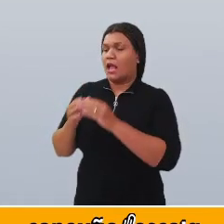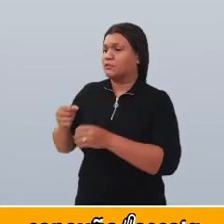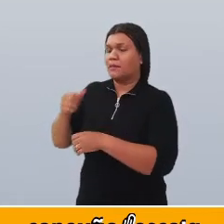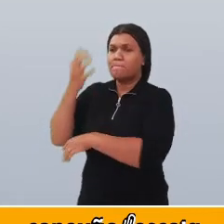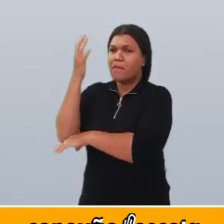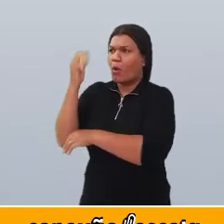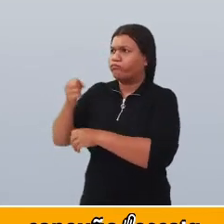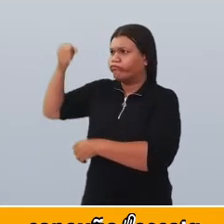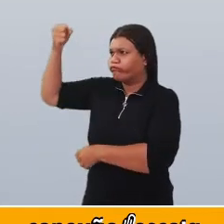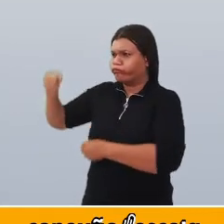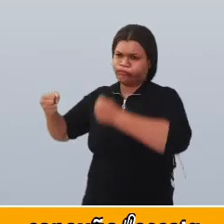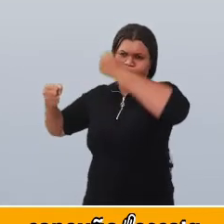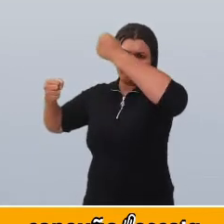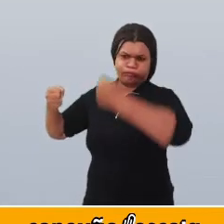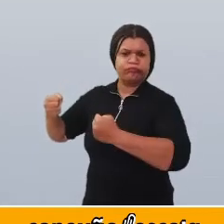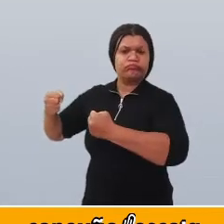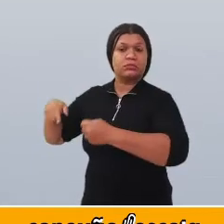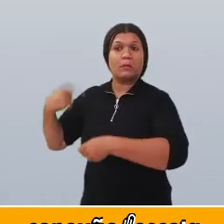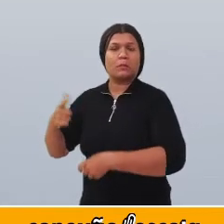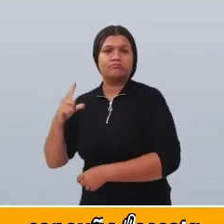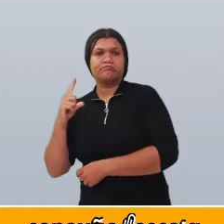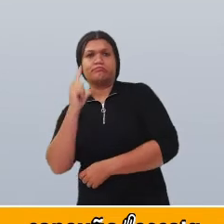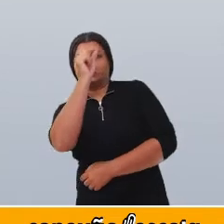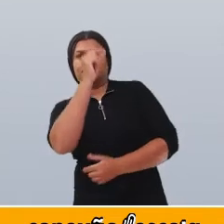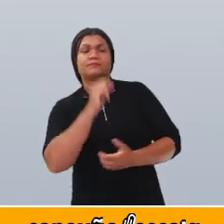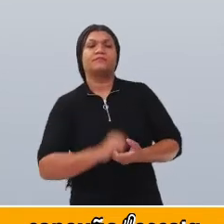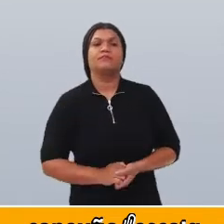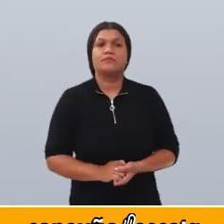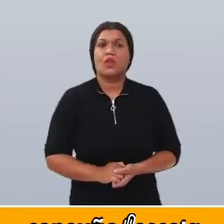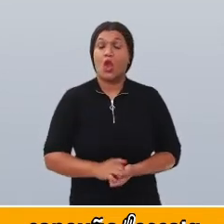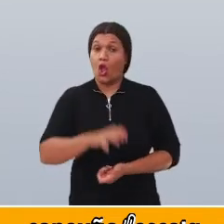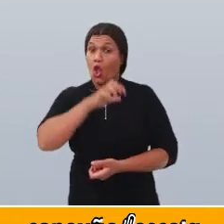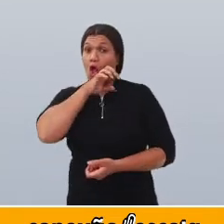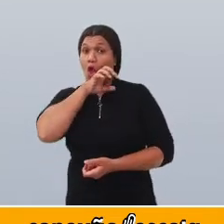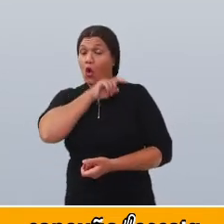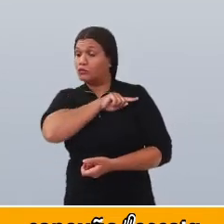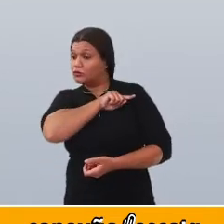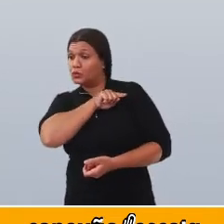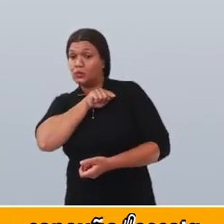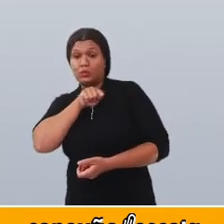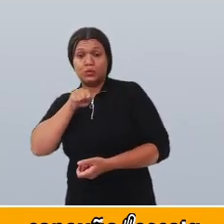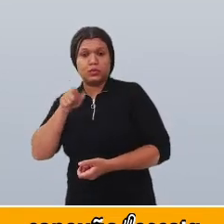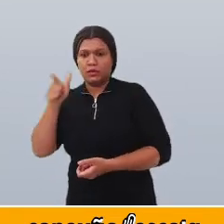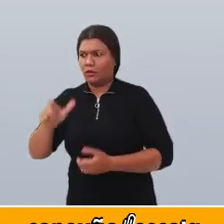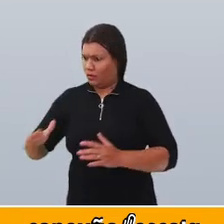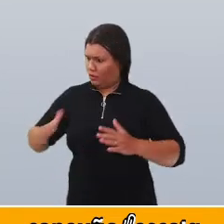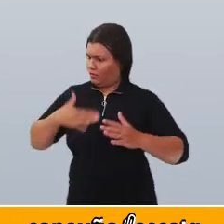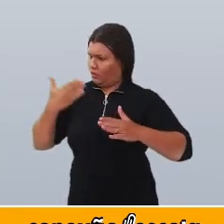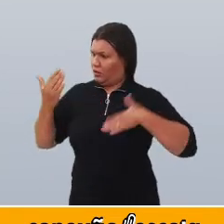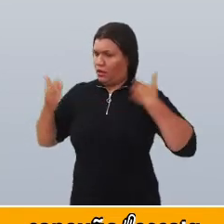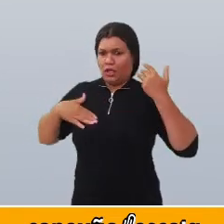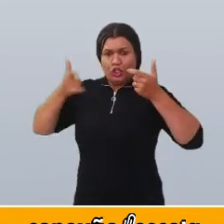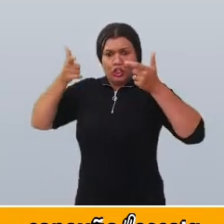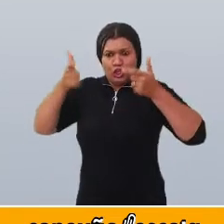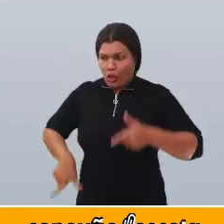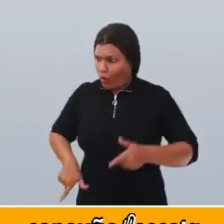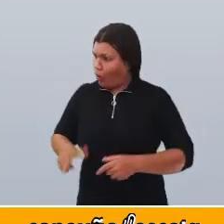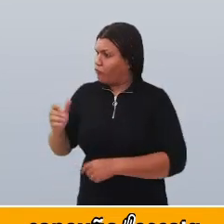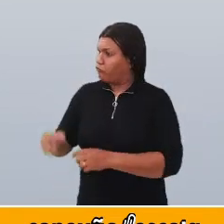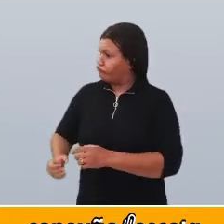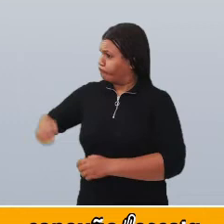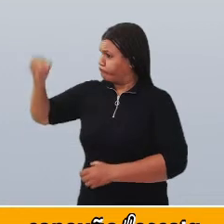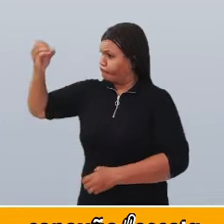foi-se. Vindo a onça, ainda mais se espantou e botou as ripas e